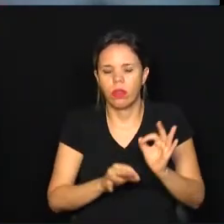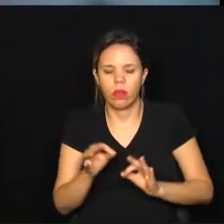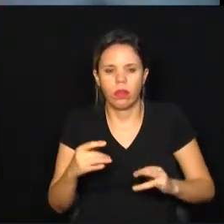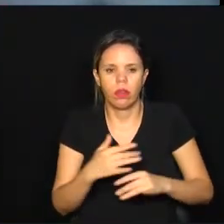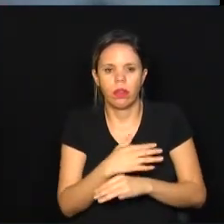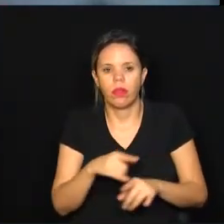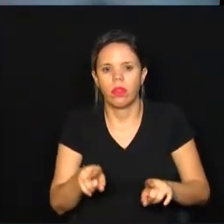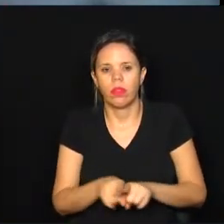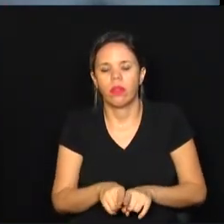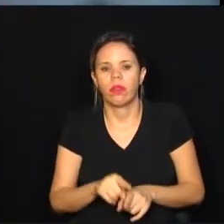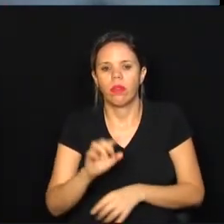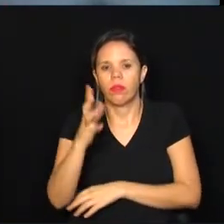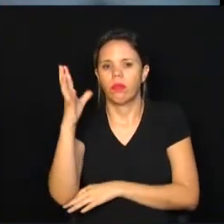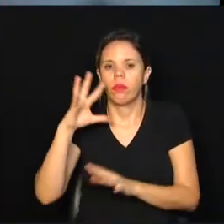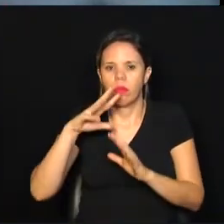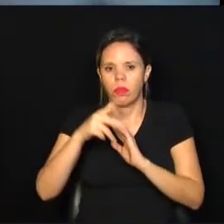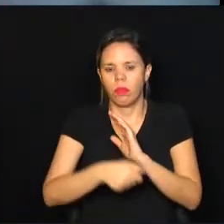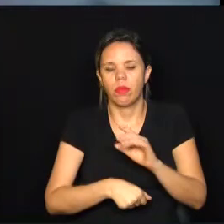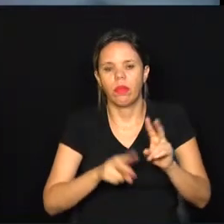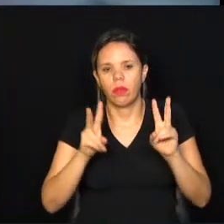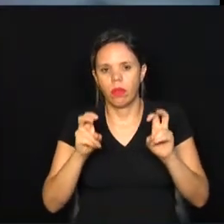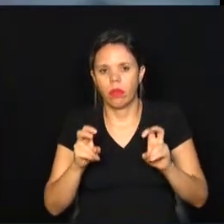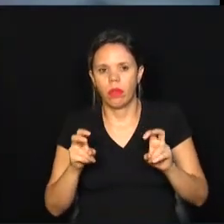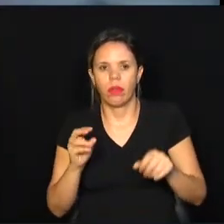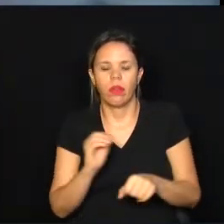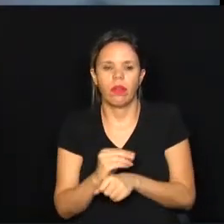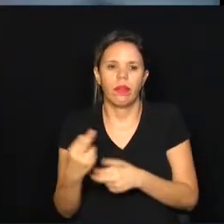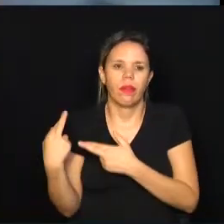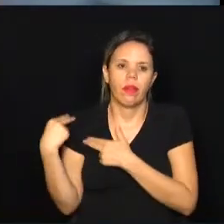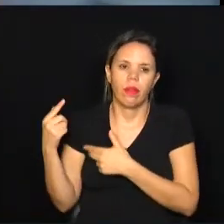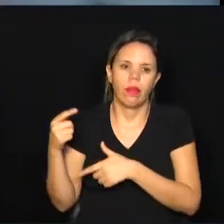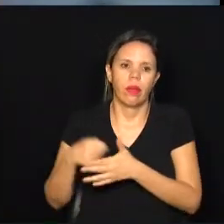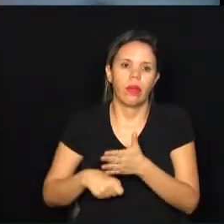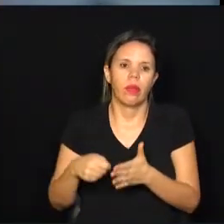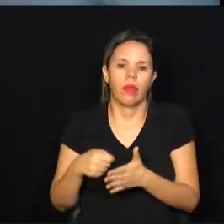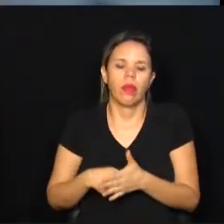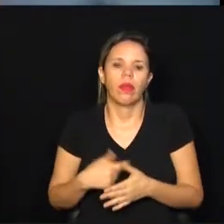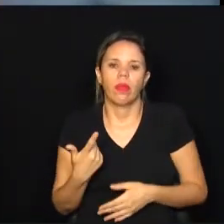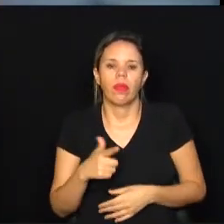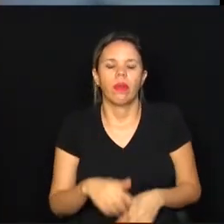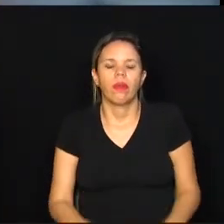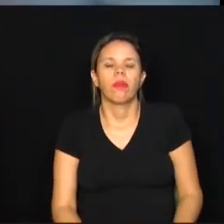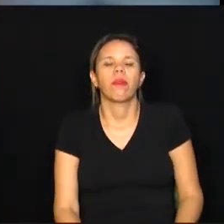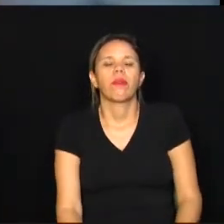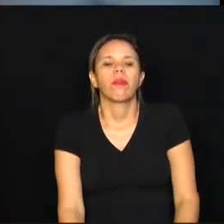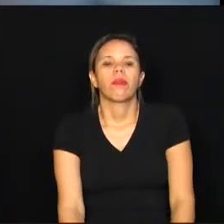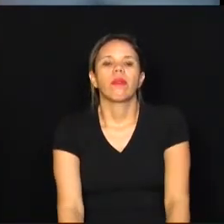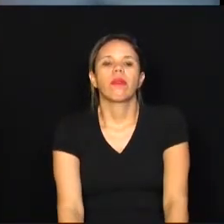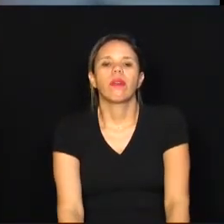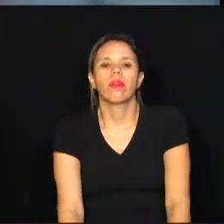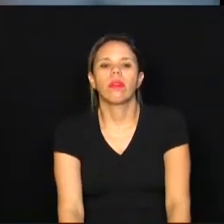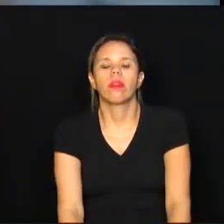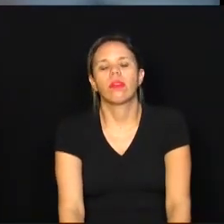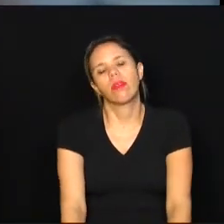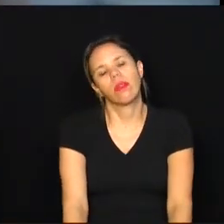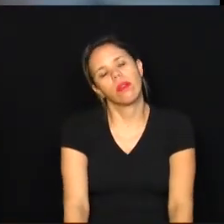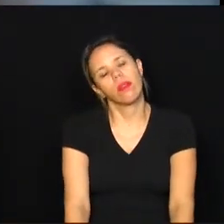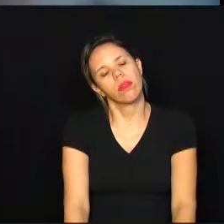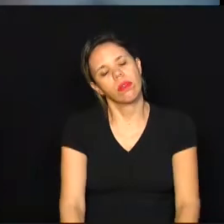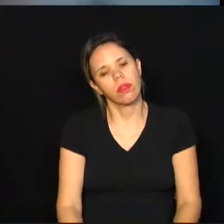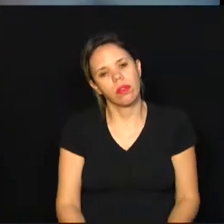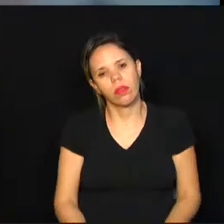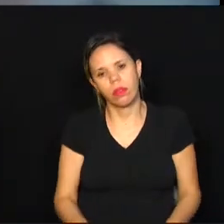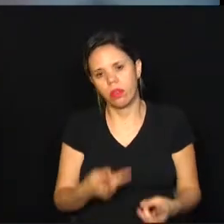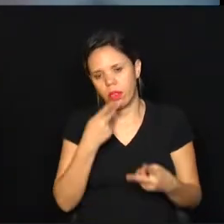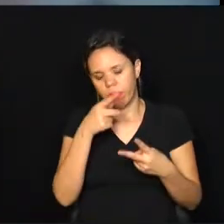a Secretaria do Meio Ambiente, que está tratando de uma política setorial numa outra escala. Então, queria pontuar essas duas